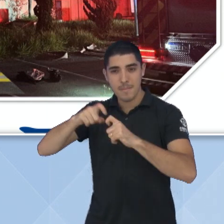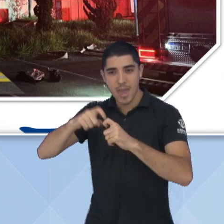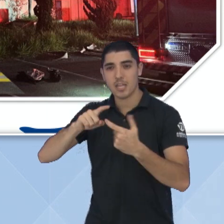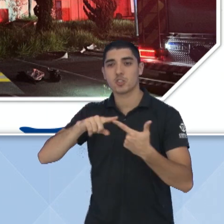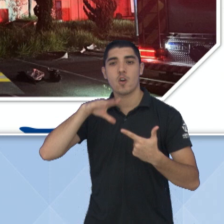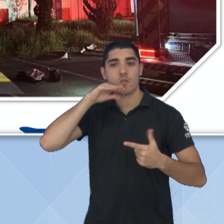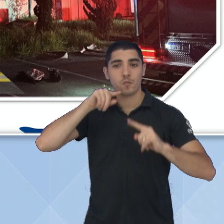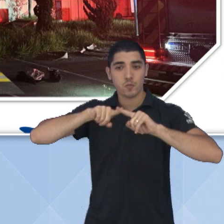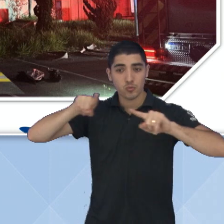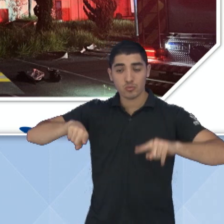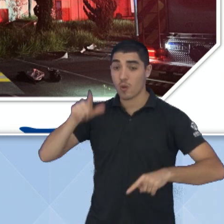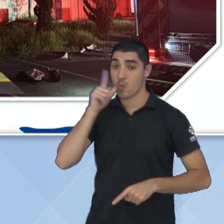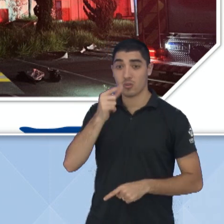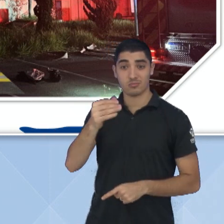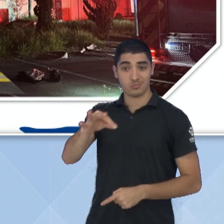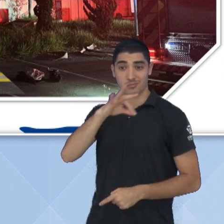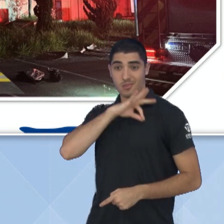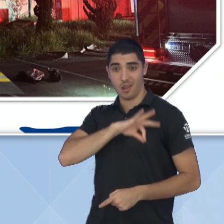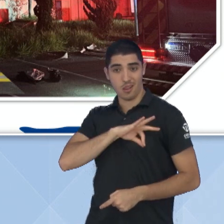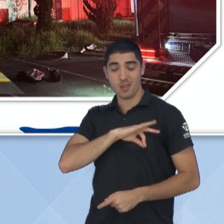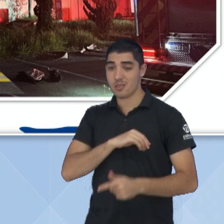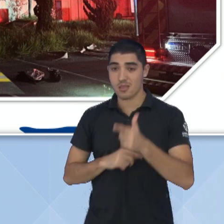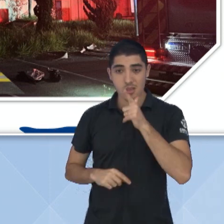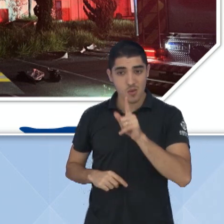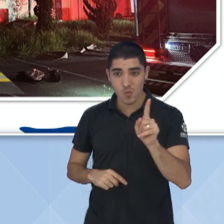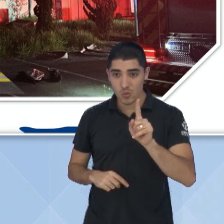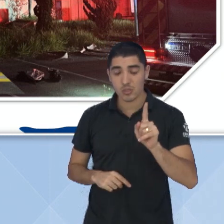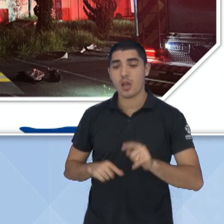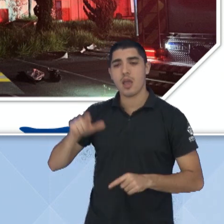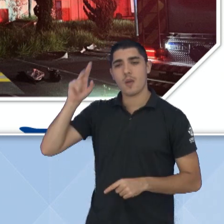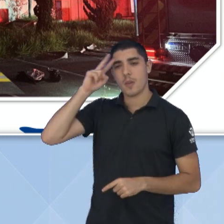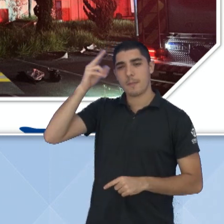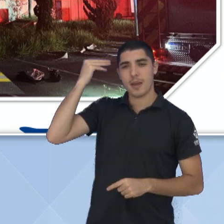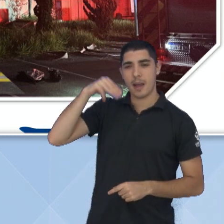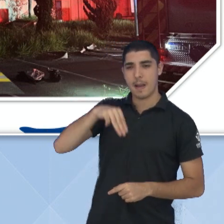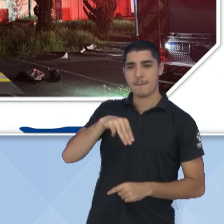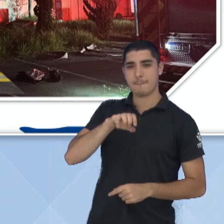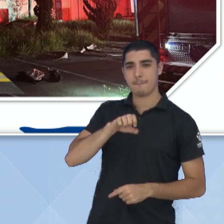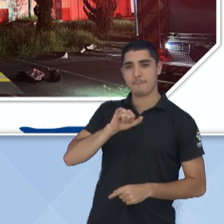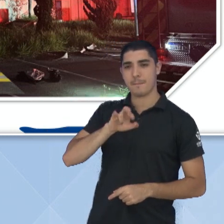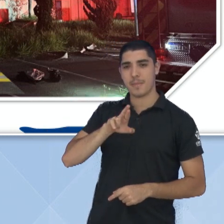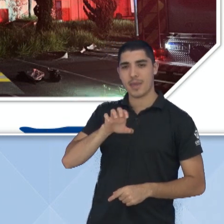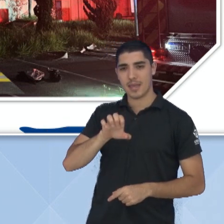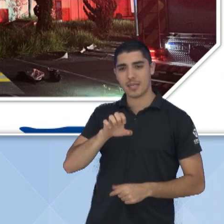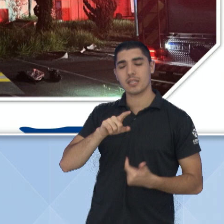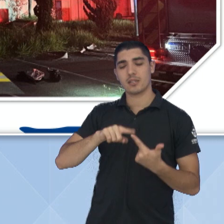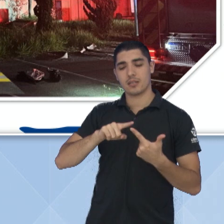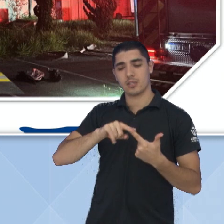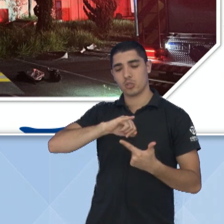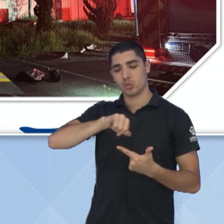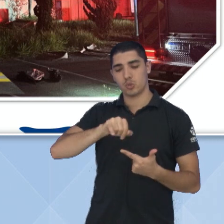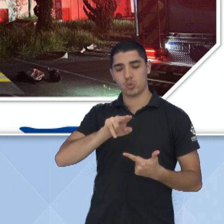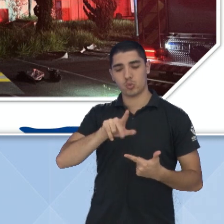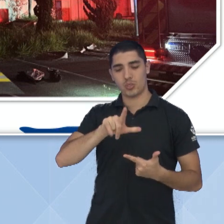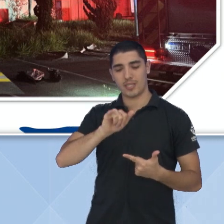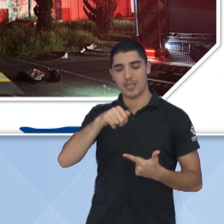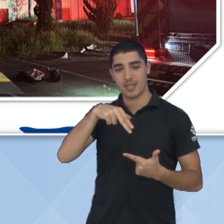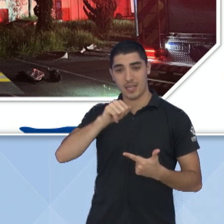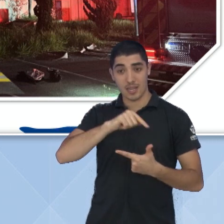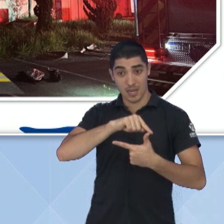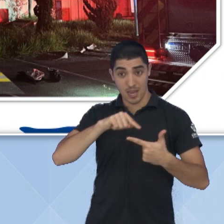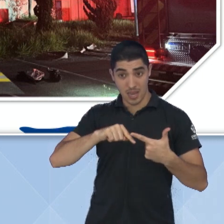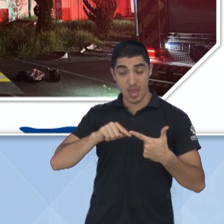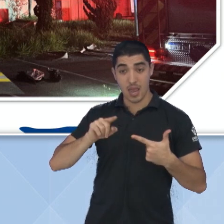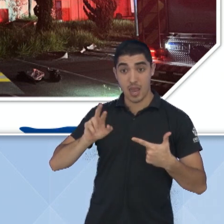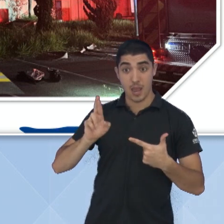receber. Estou lembrando um dia que a Meire e a Juliana, que é uma assessora lá do Provisão, elas estavam no meu